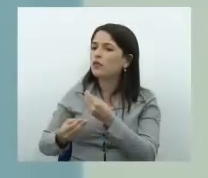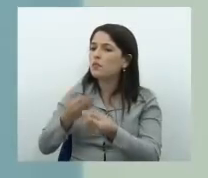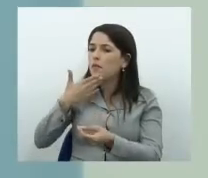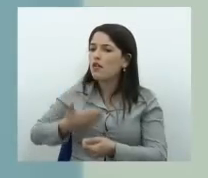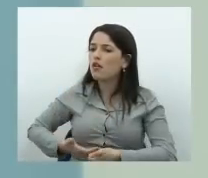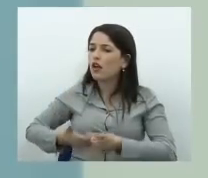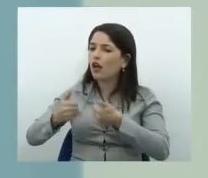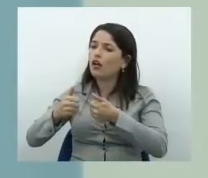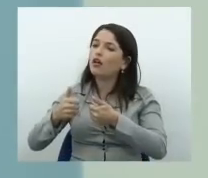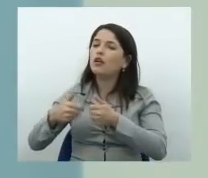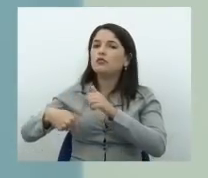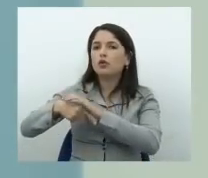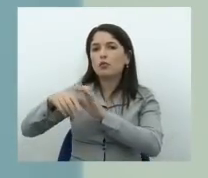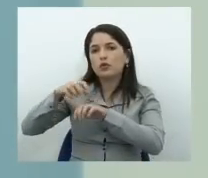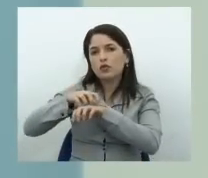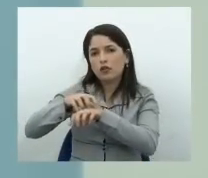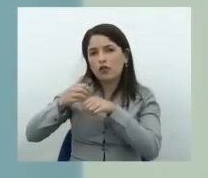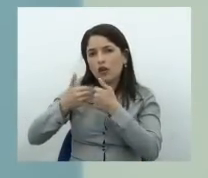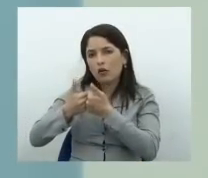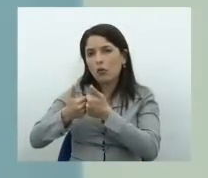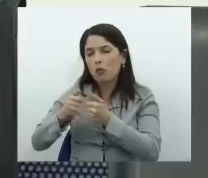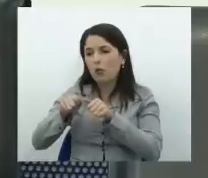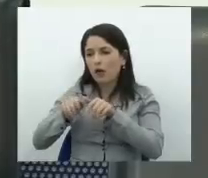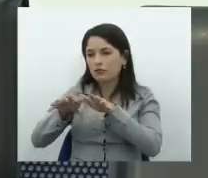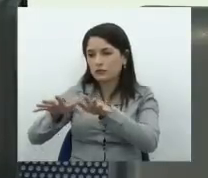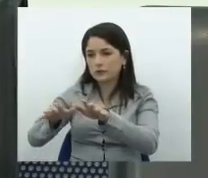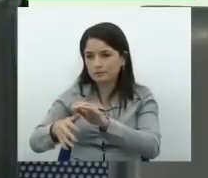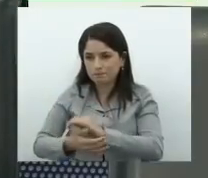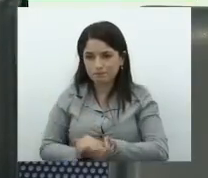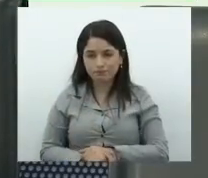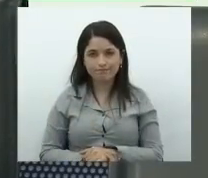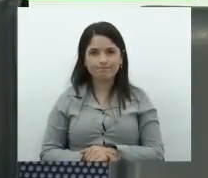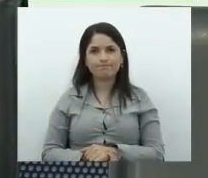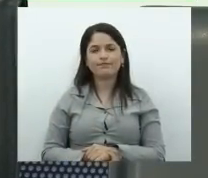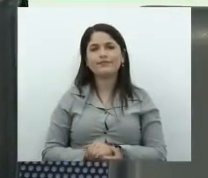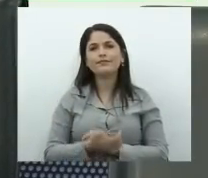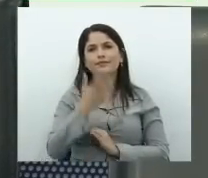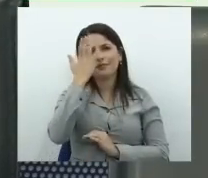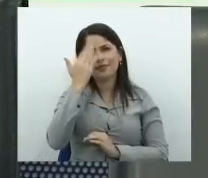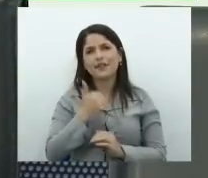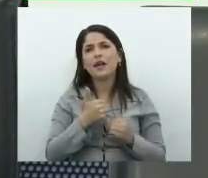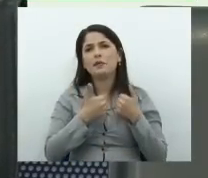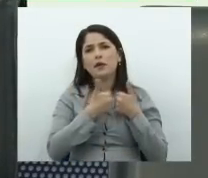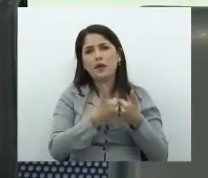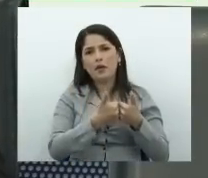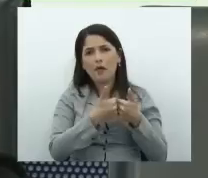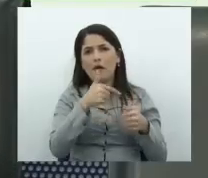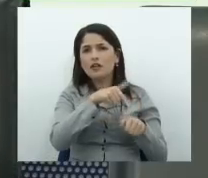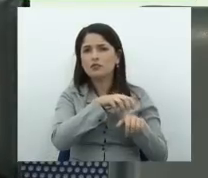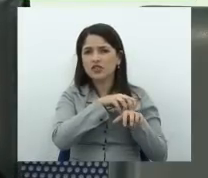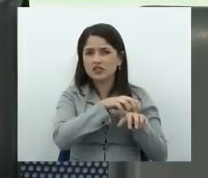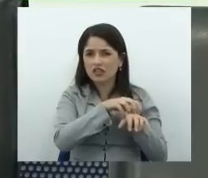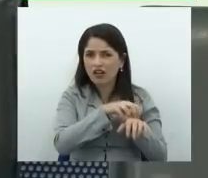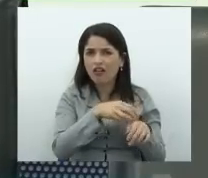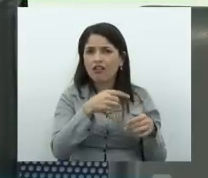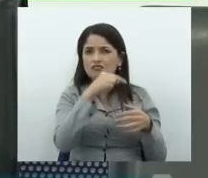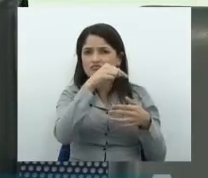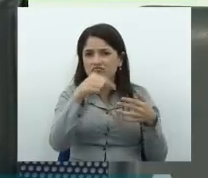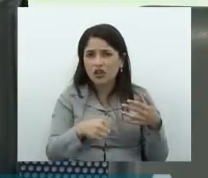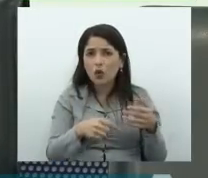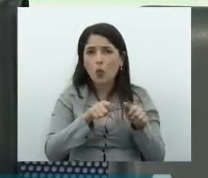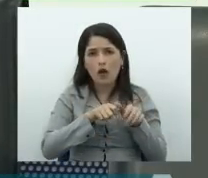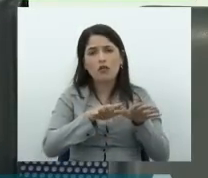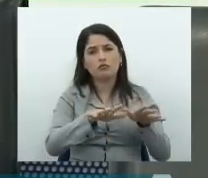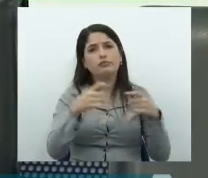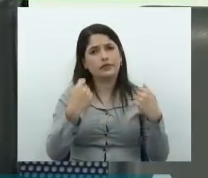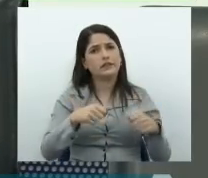candidato, 1 minuto e meio para a sua resposta. O transporte da cidade ele tem que ser, obviamente, modificado e completamente. Essa situação